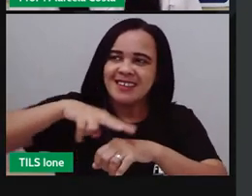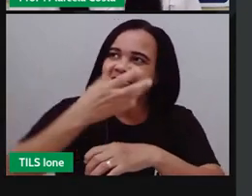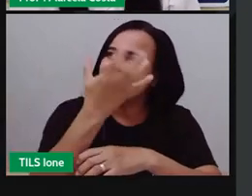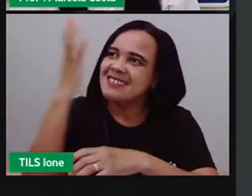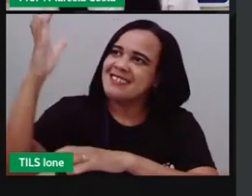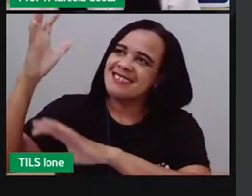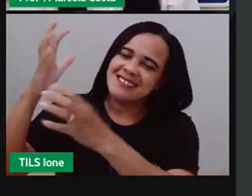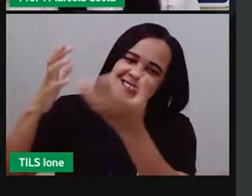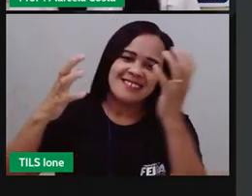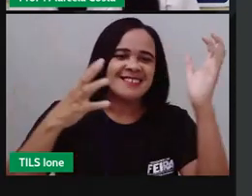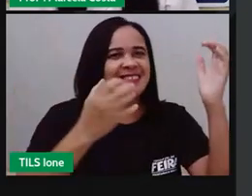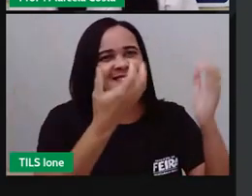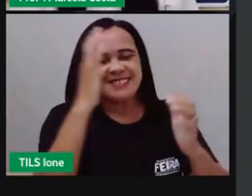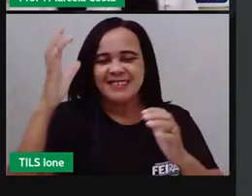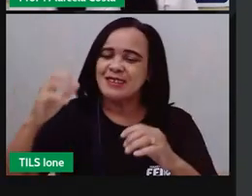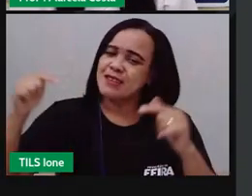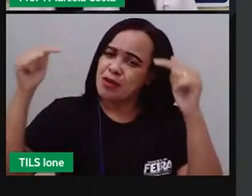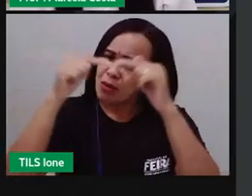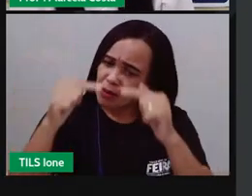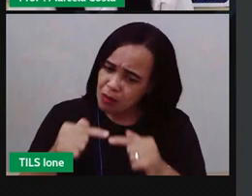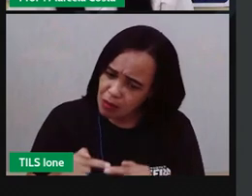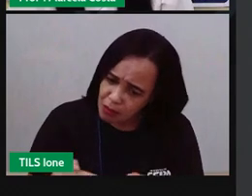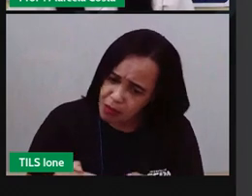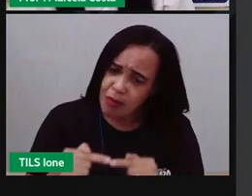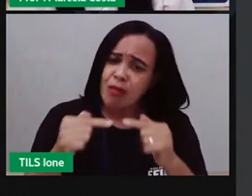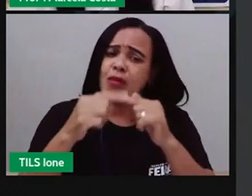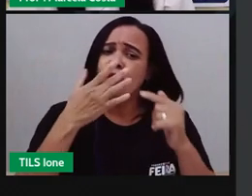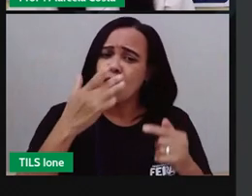Você devia fazer o que a natureza ensina.